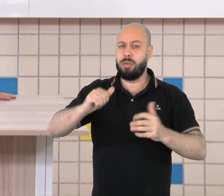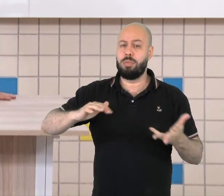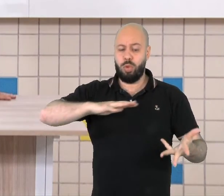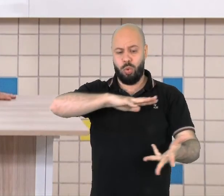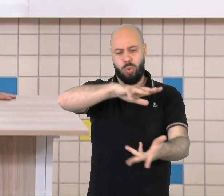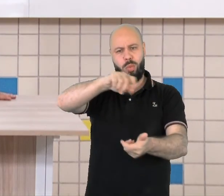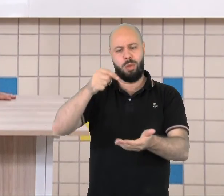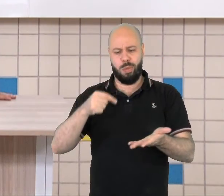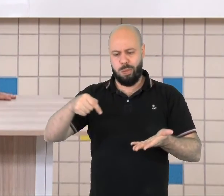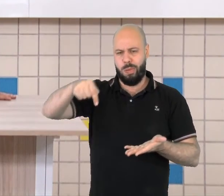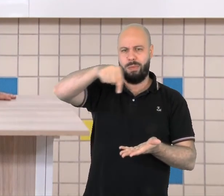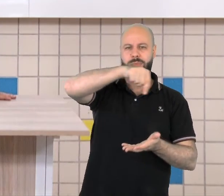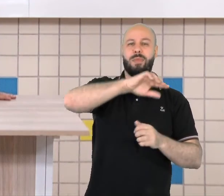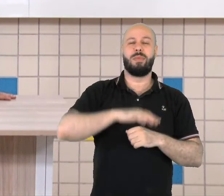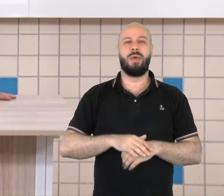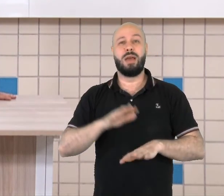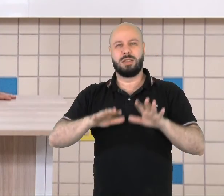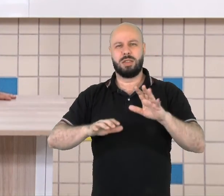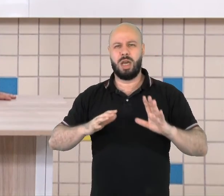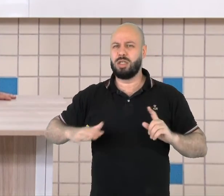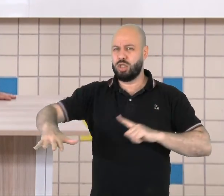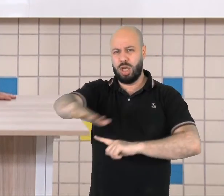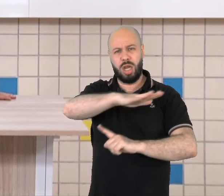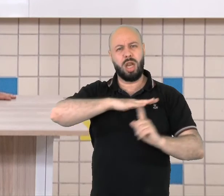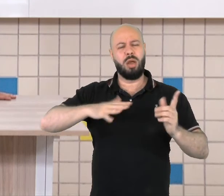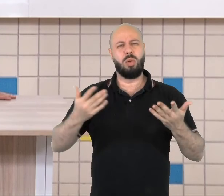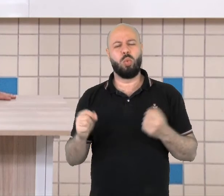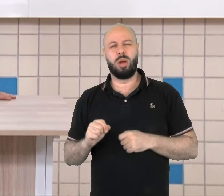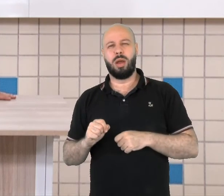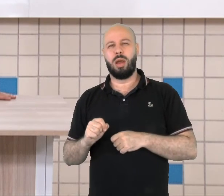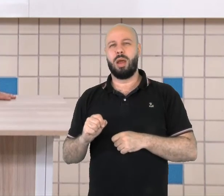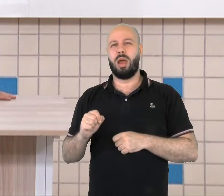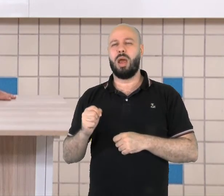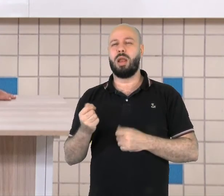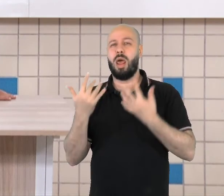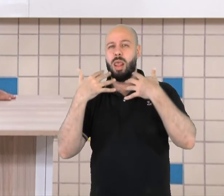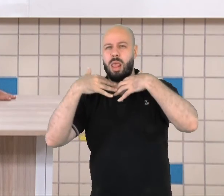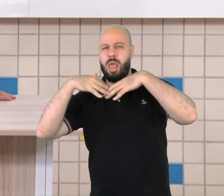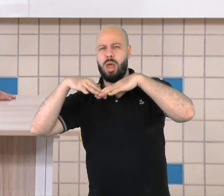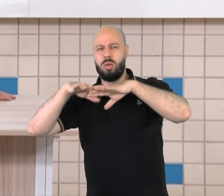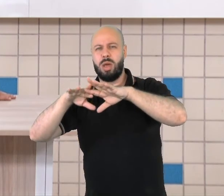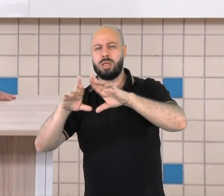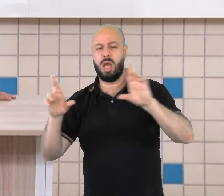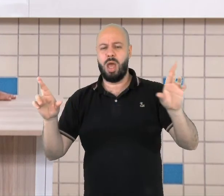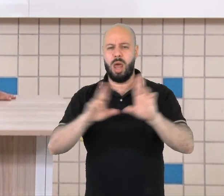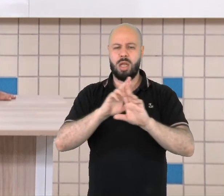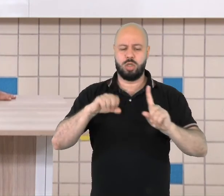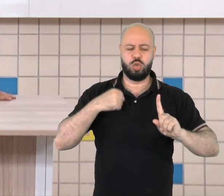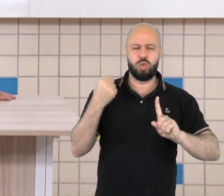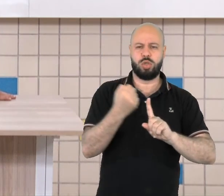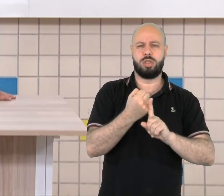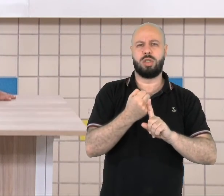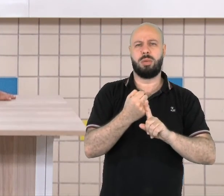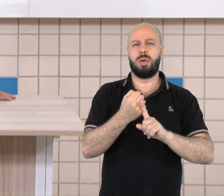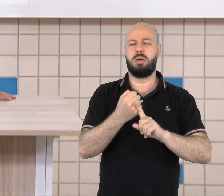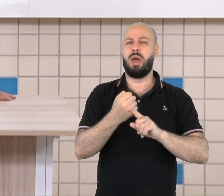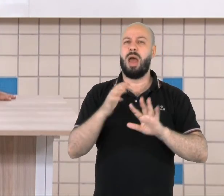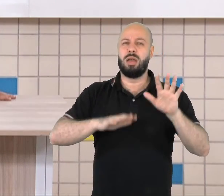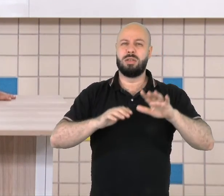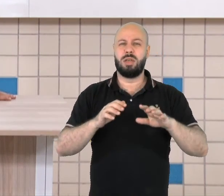Eles vão do meio ambiente, da natureza, até as relações sociais de